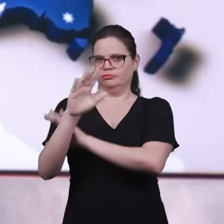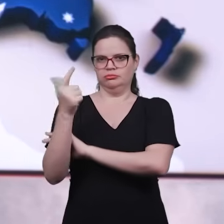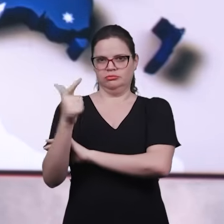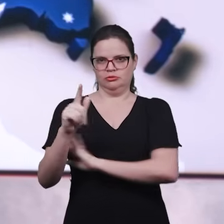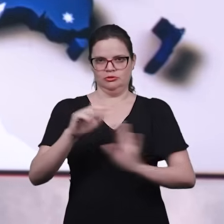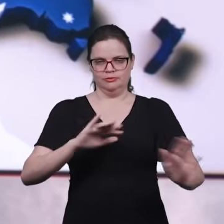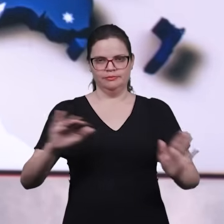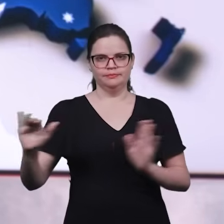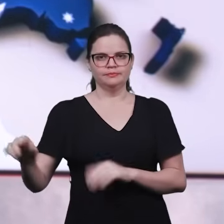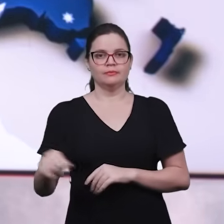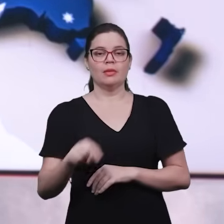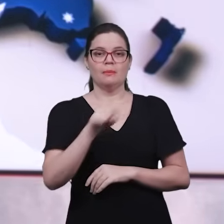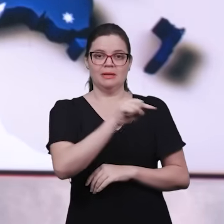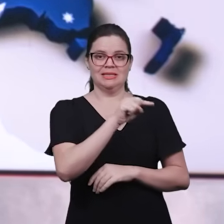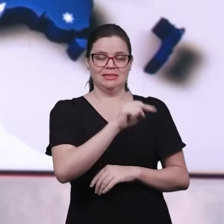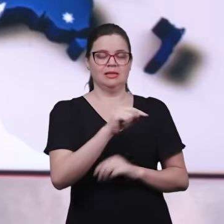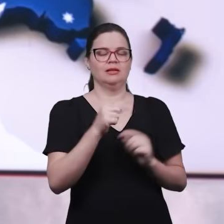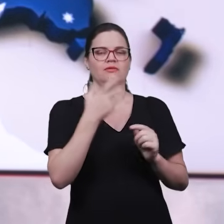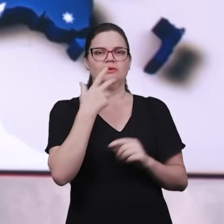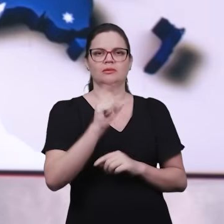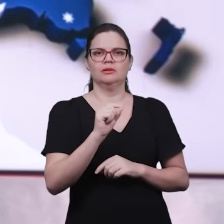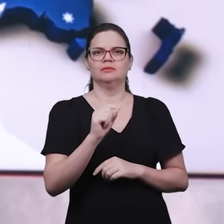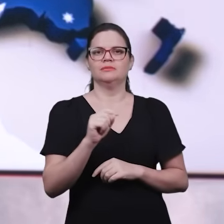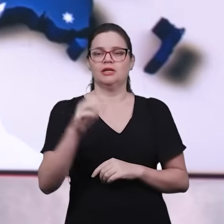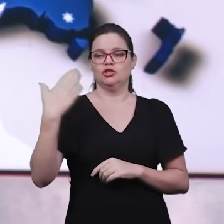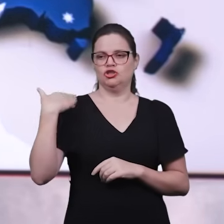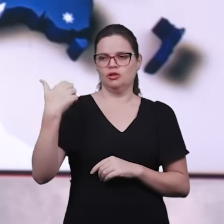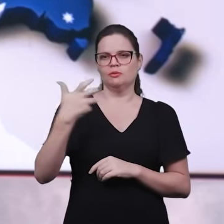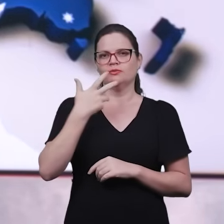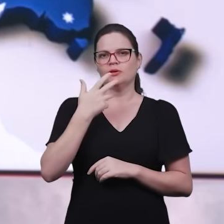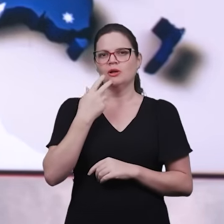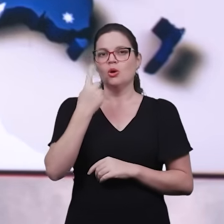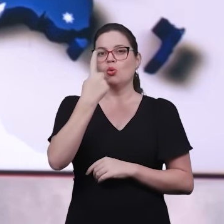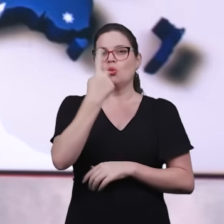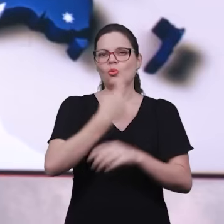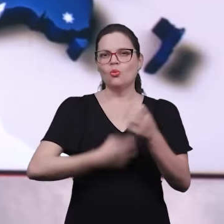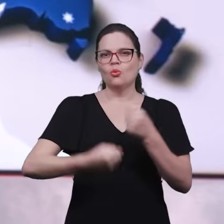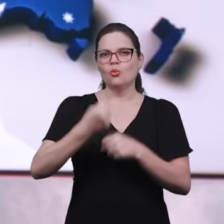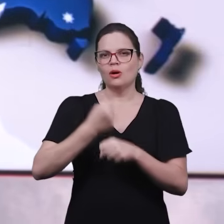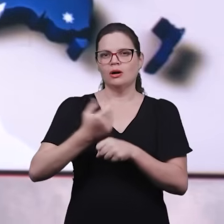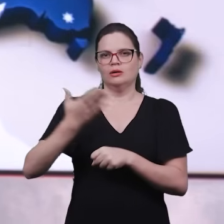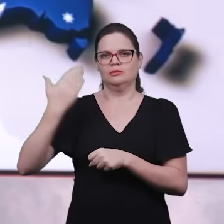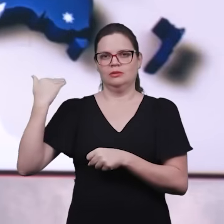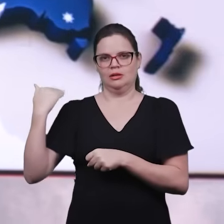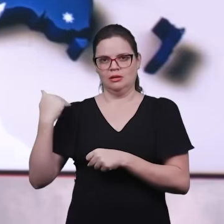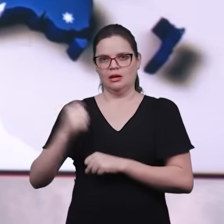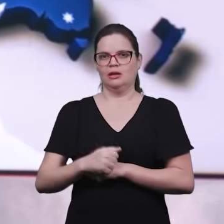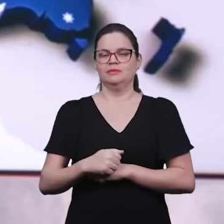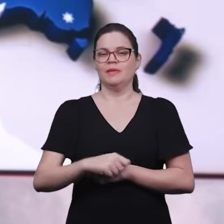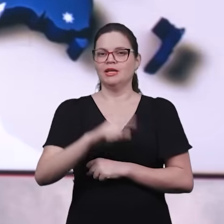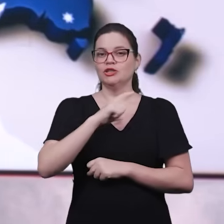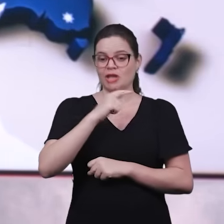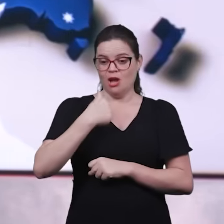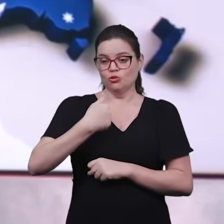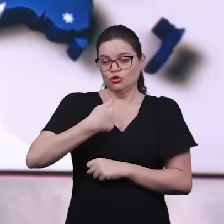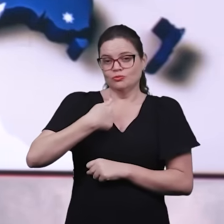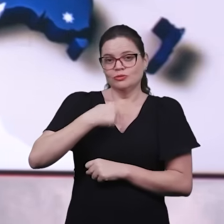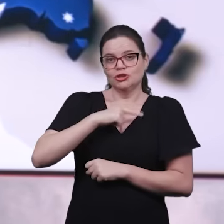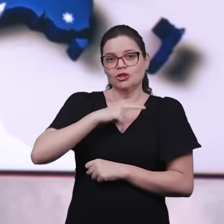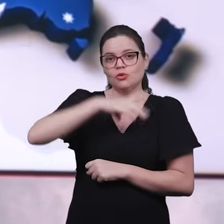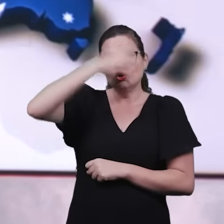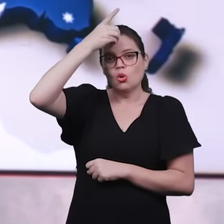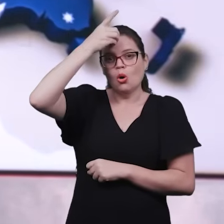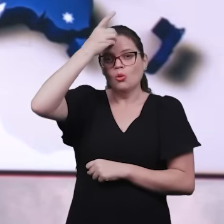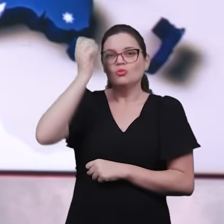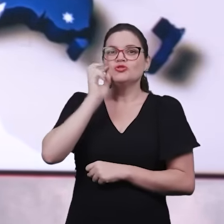Ele disse que há cerca de um ano atrás ele teve uma visão com